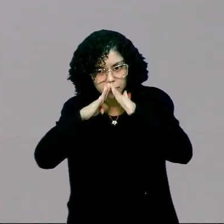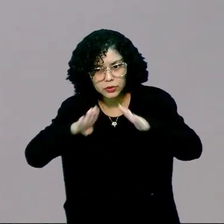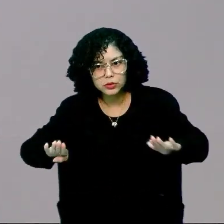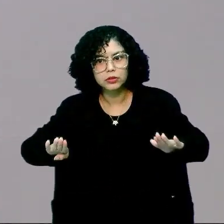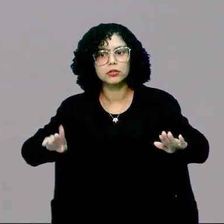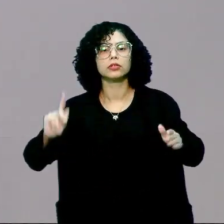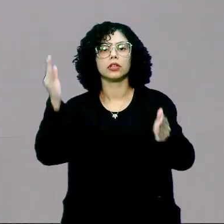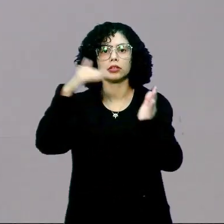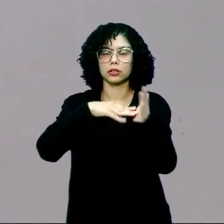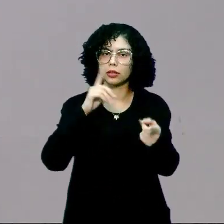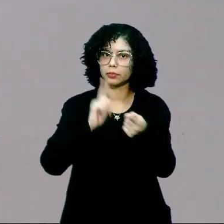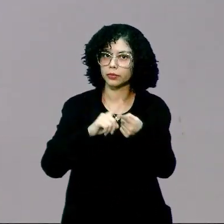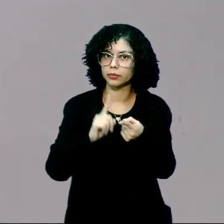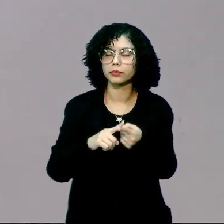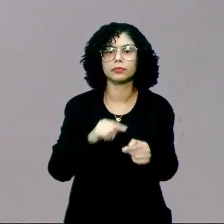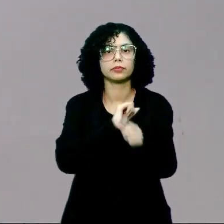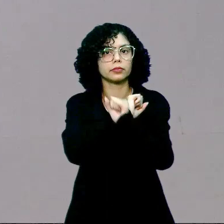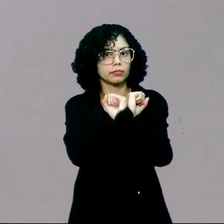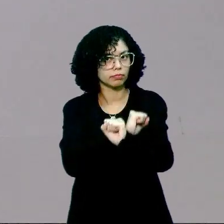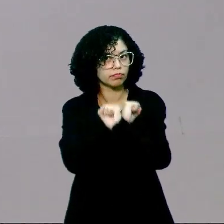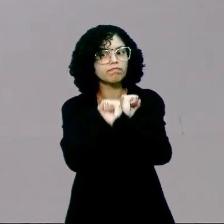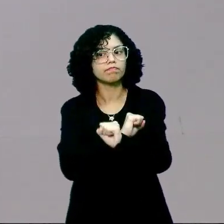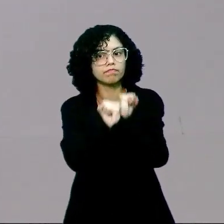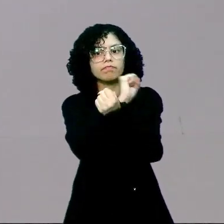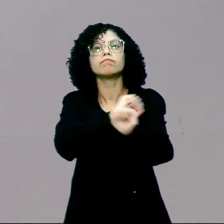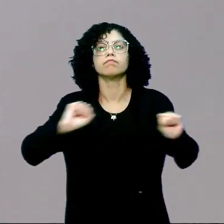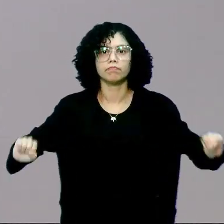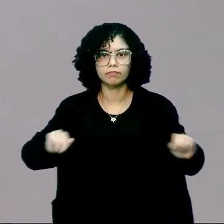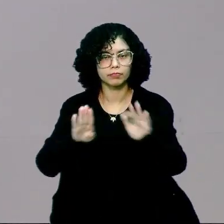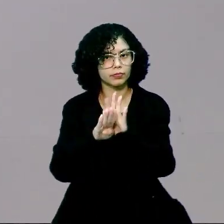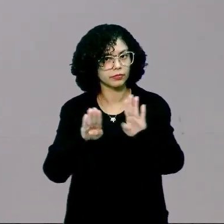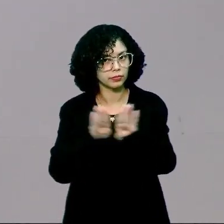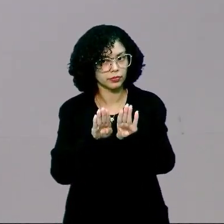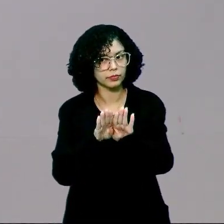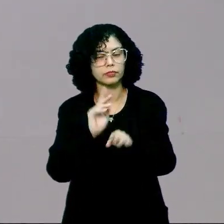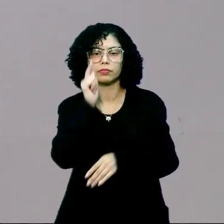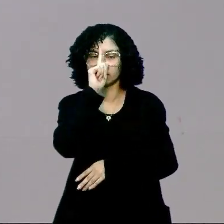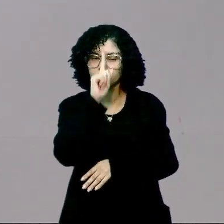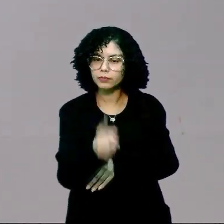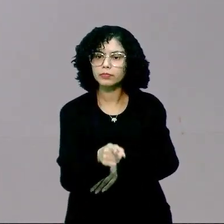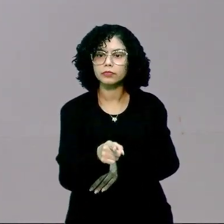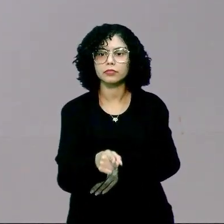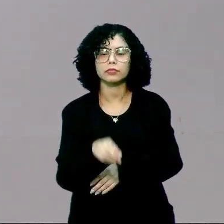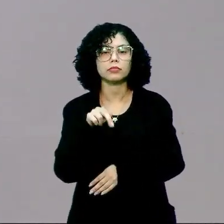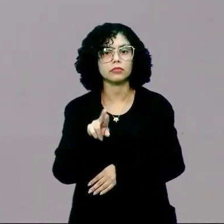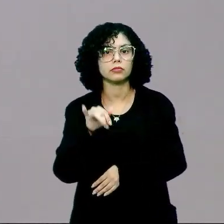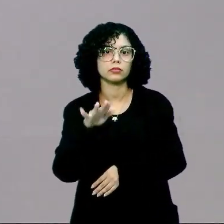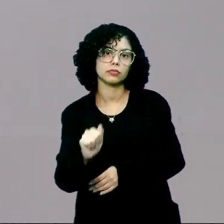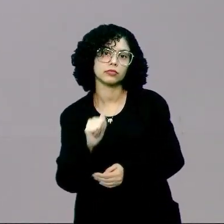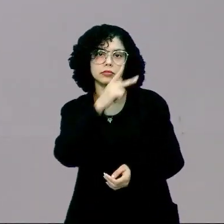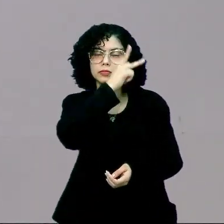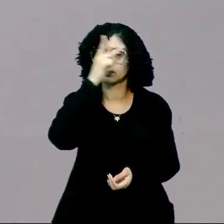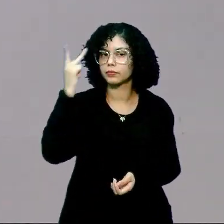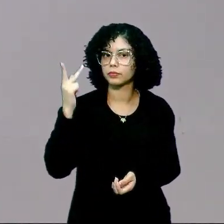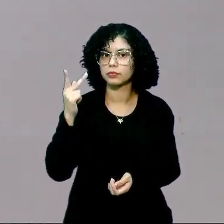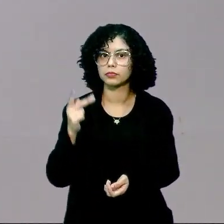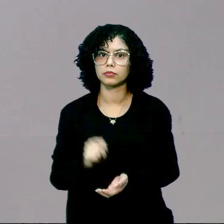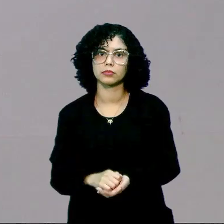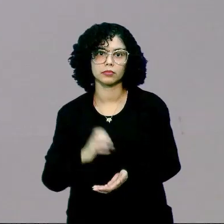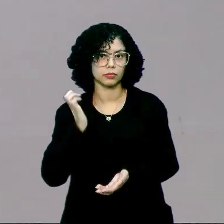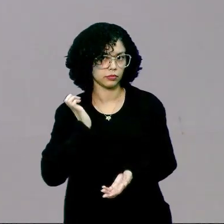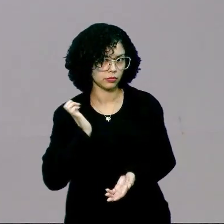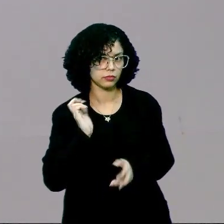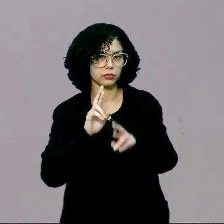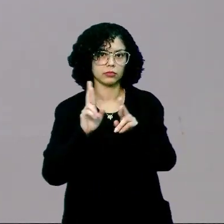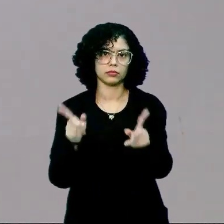até de pessoas escravizadas e ex-escravizadas, vai ter uma punição diferente da mineira, que era de pessoas de elite, de